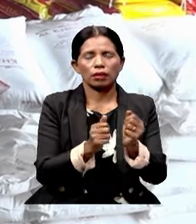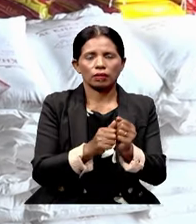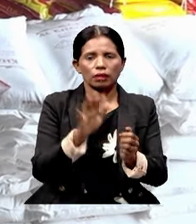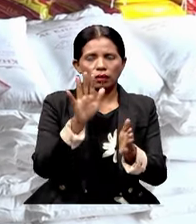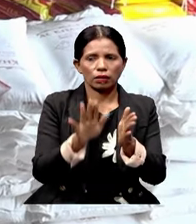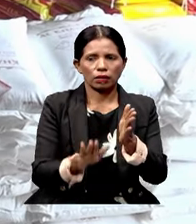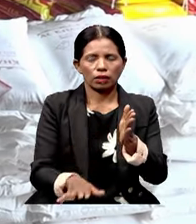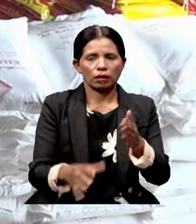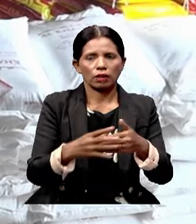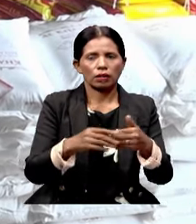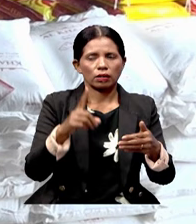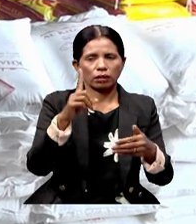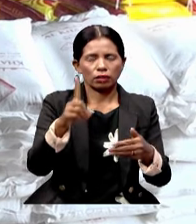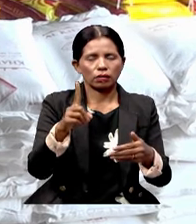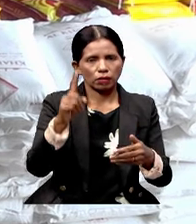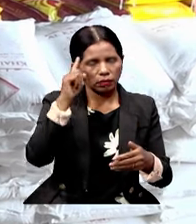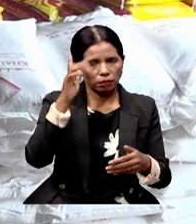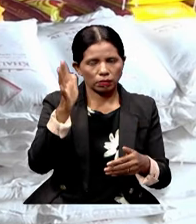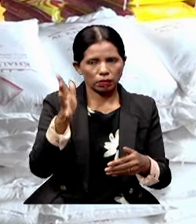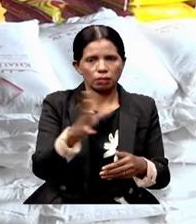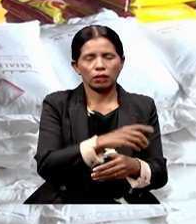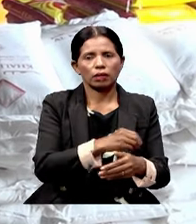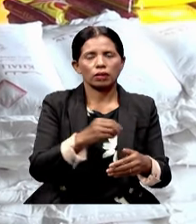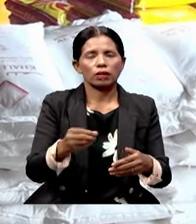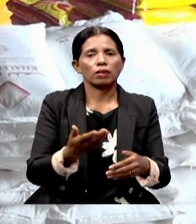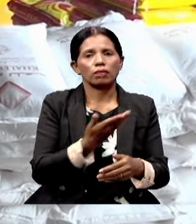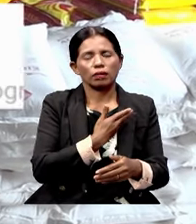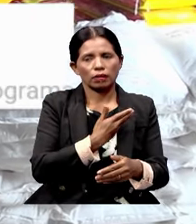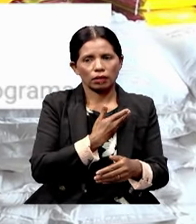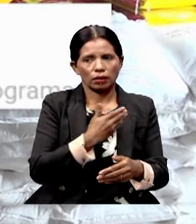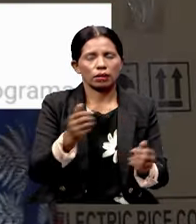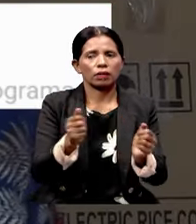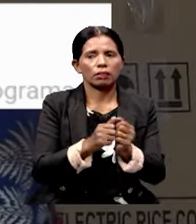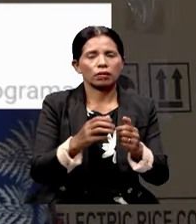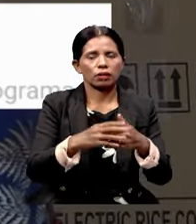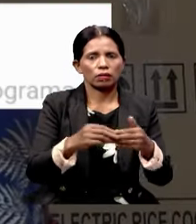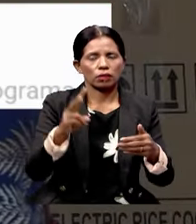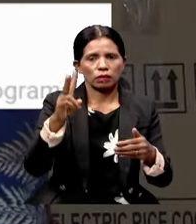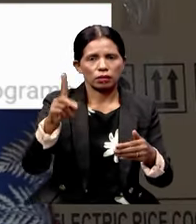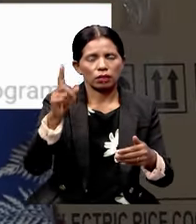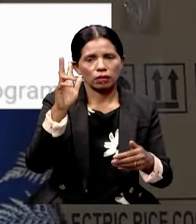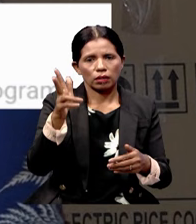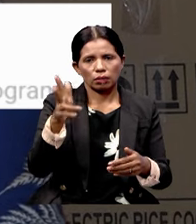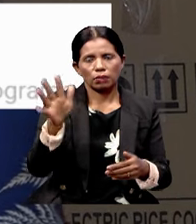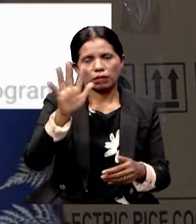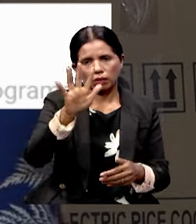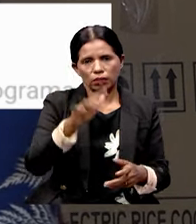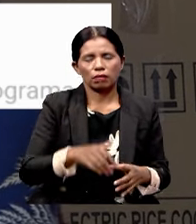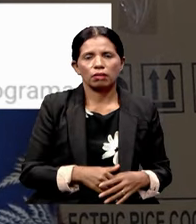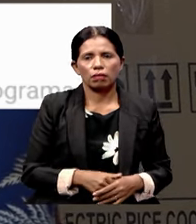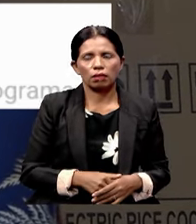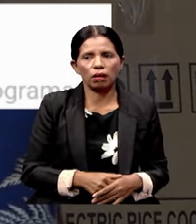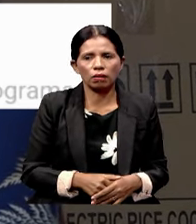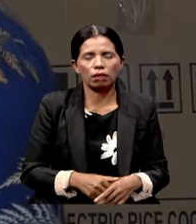kik mak dolar ida centavus ronu resen lima, no foling asliu mak dolar rua centavus tolunu resen lima.